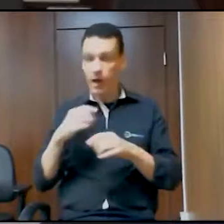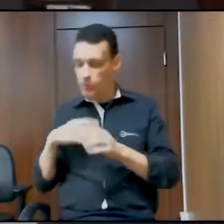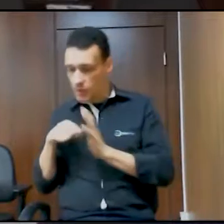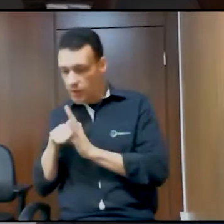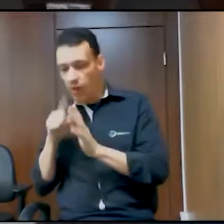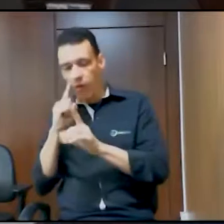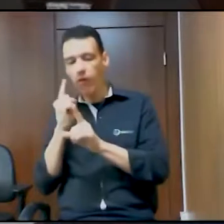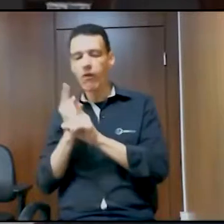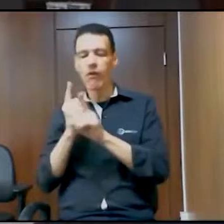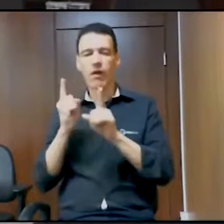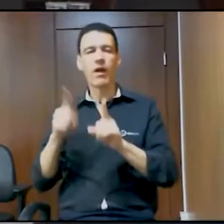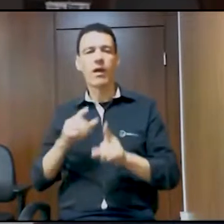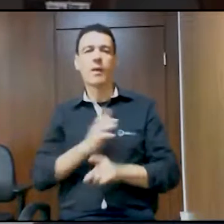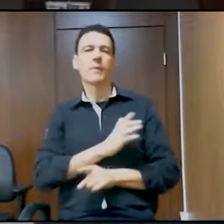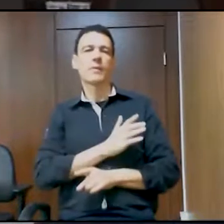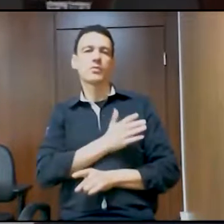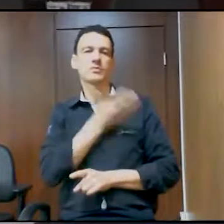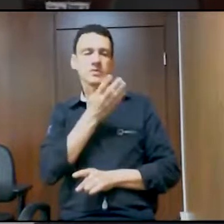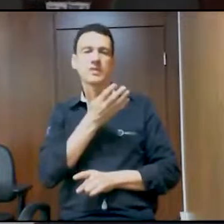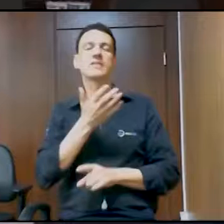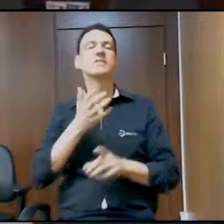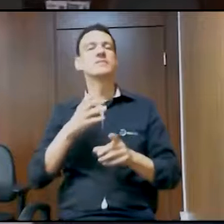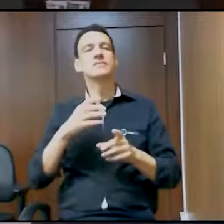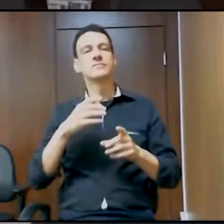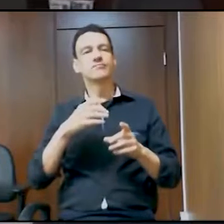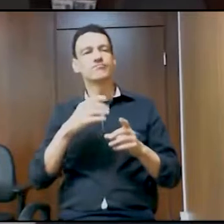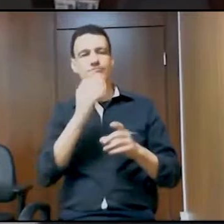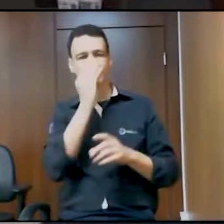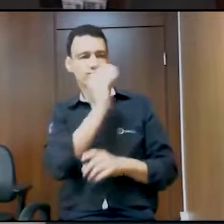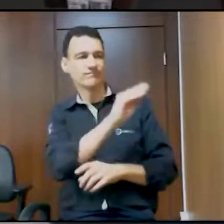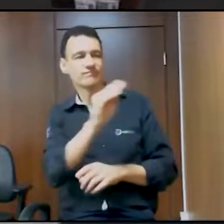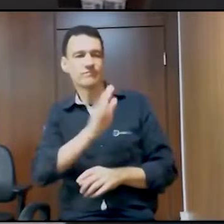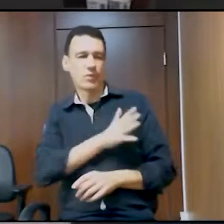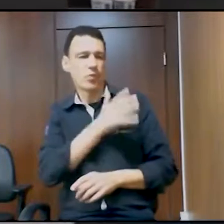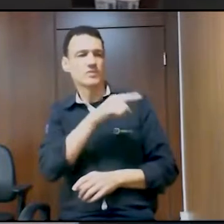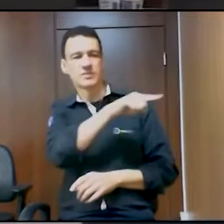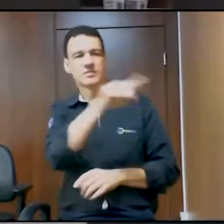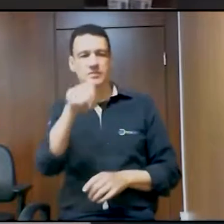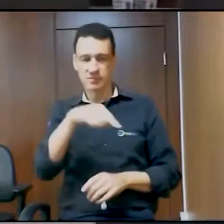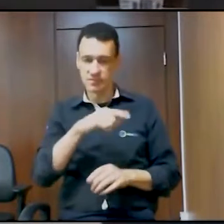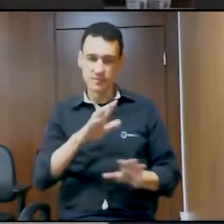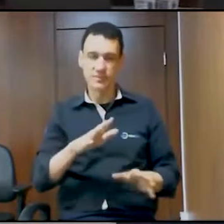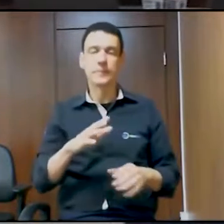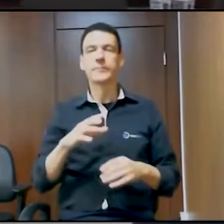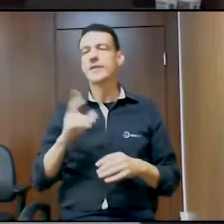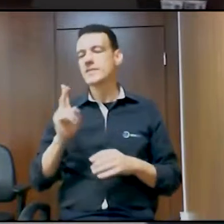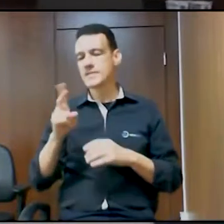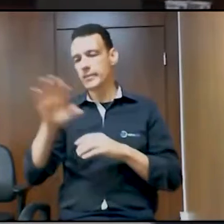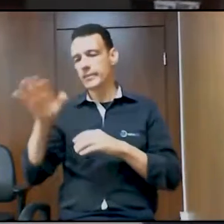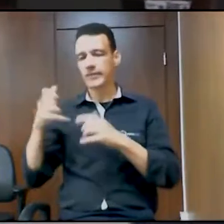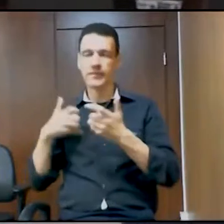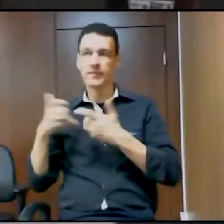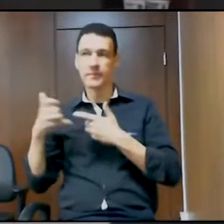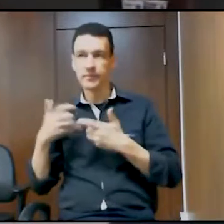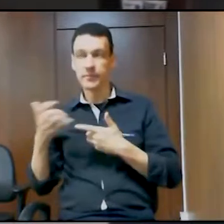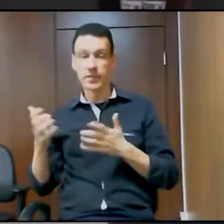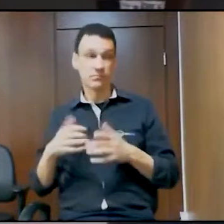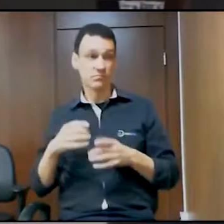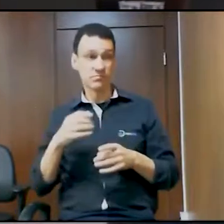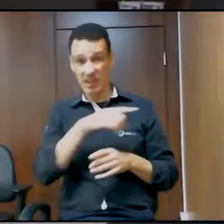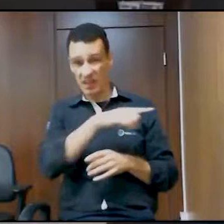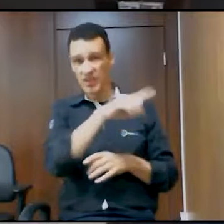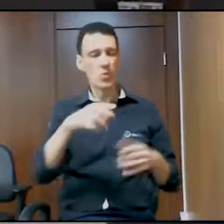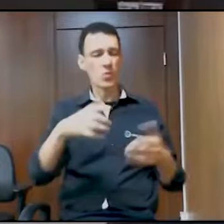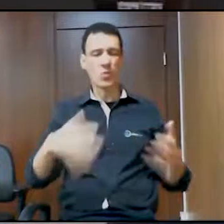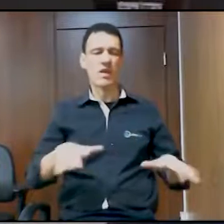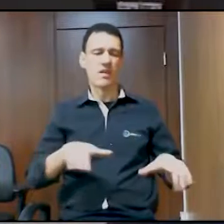é os preconceitos que até hoje estão enraizados contra a população em situação de rua. Então, a gente costuma ouvir muito falar que a população em situação de rua não quer